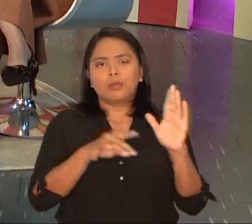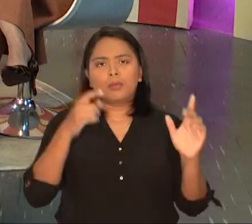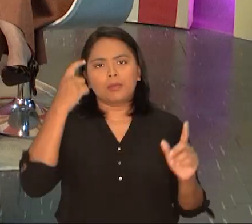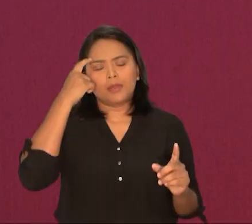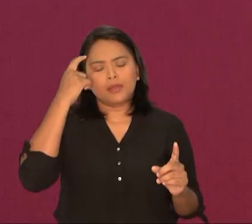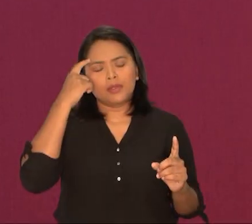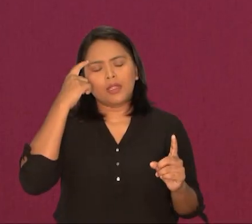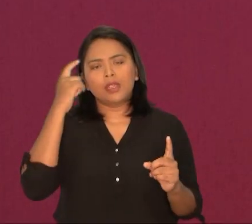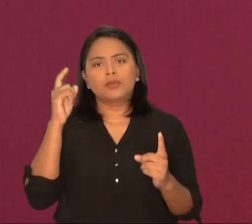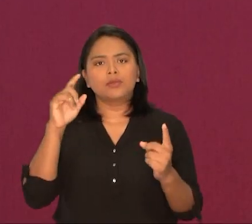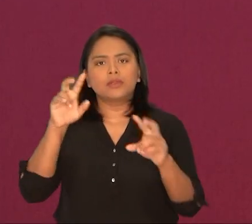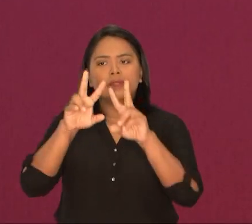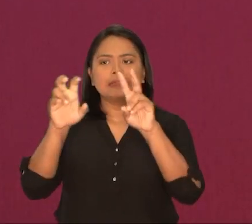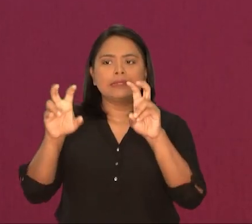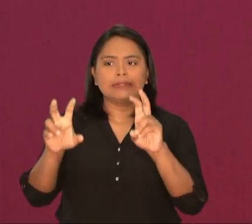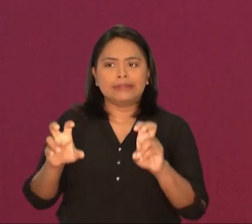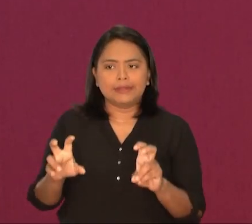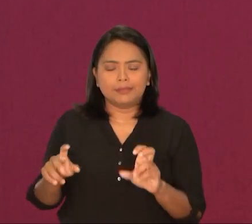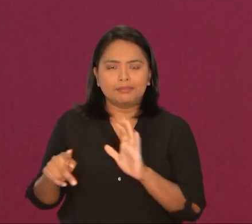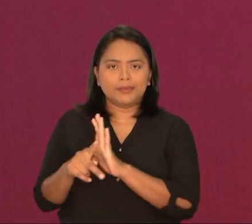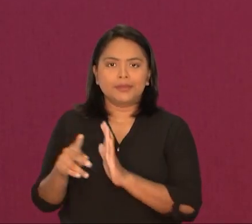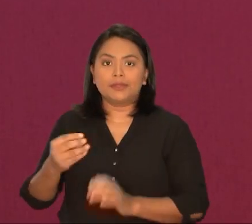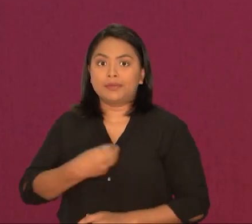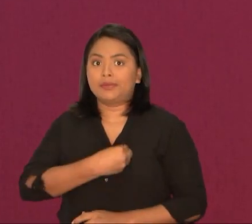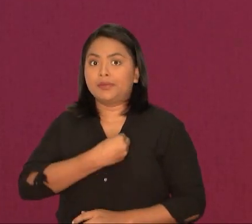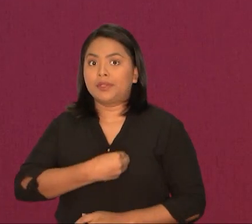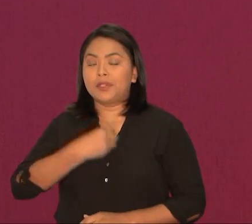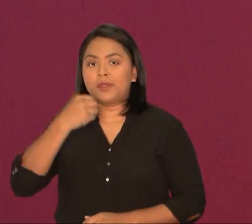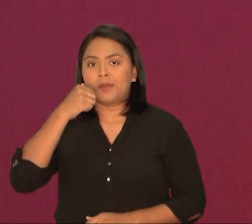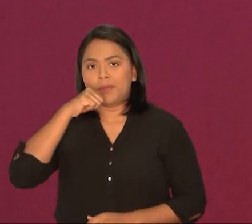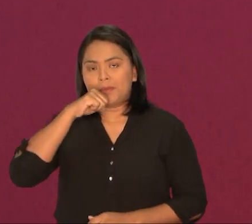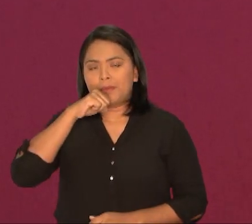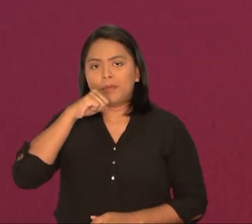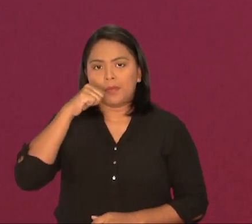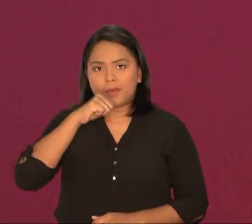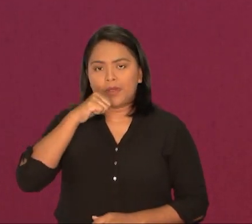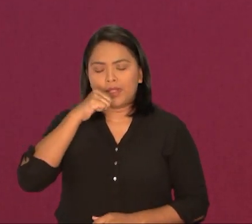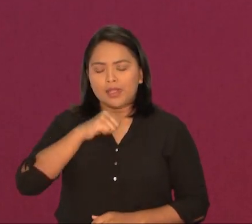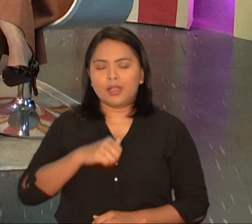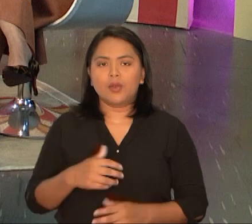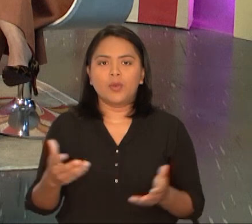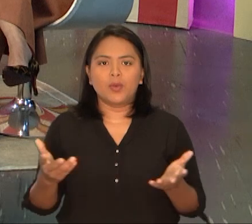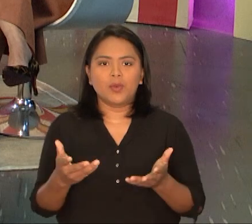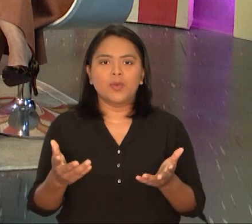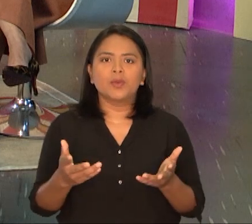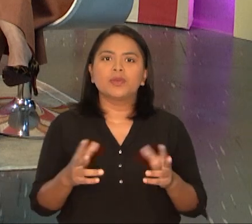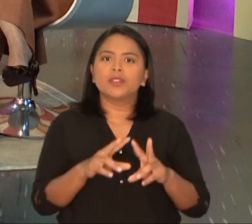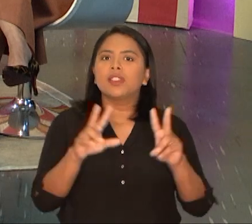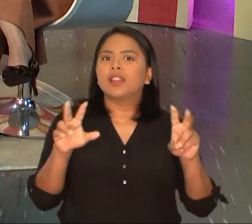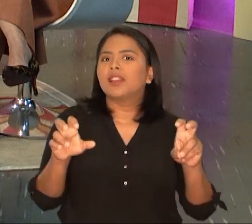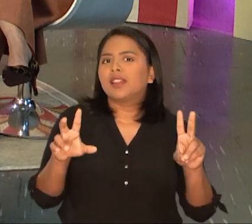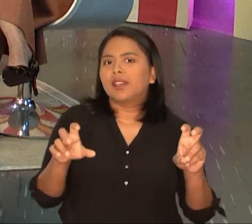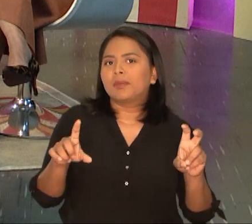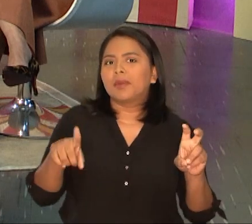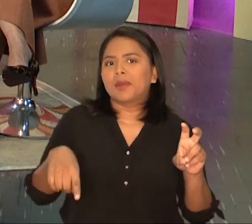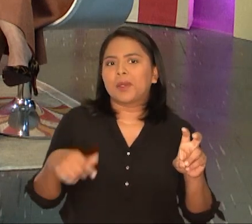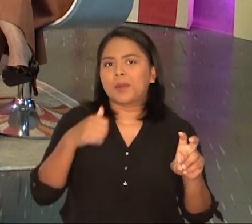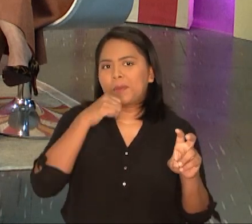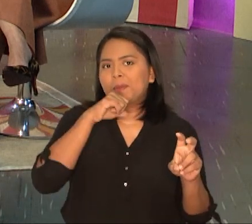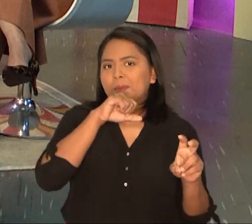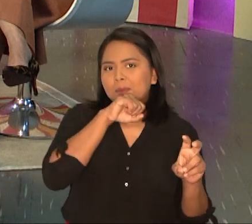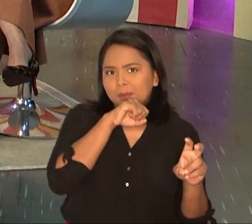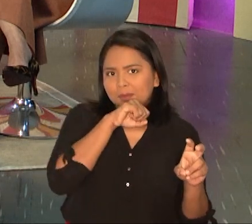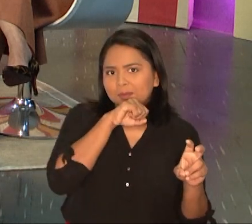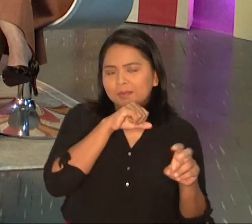nós mulheres. E hoje falamos sobre maternidade com as convidadas Carla Pinheiro e Jéssica